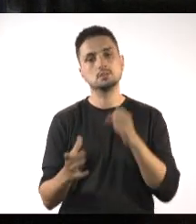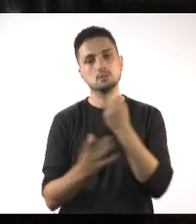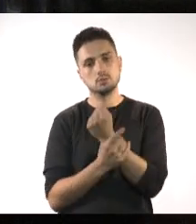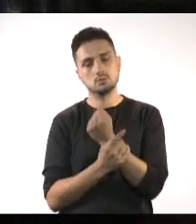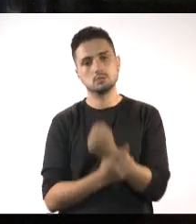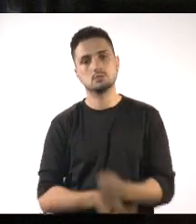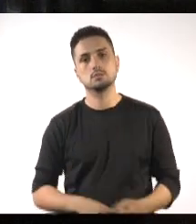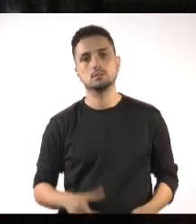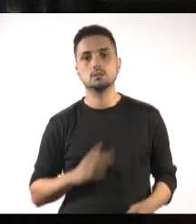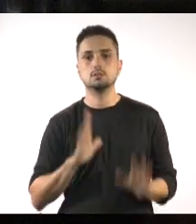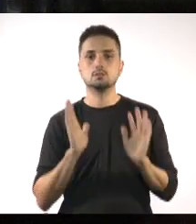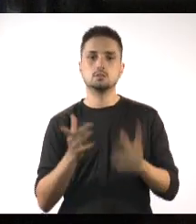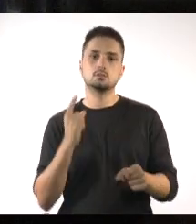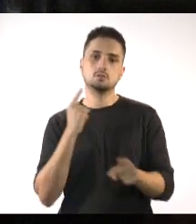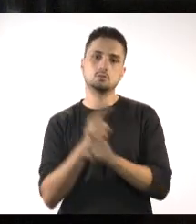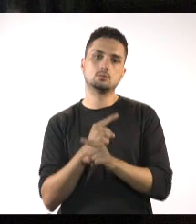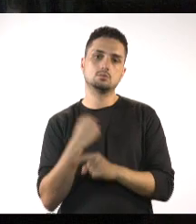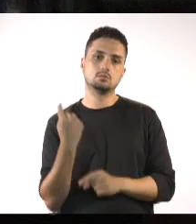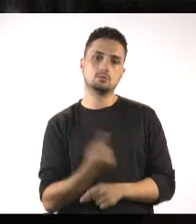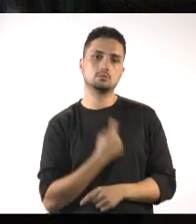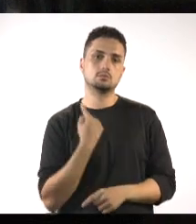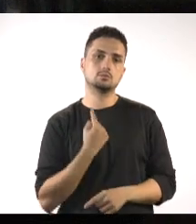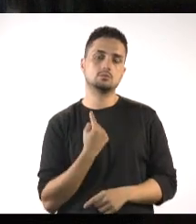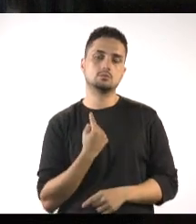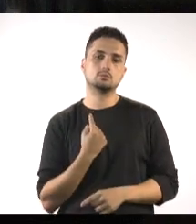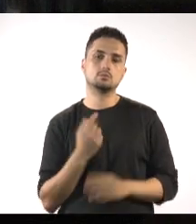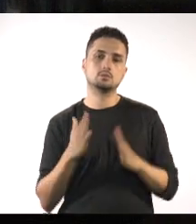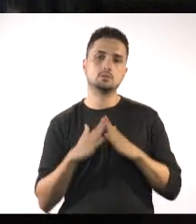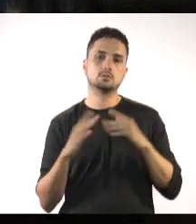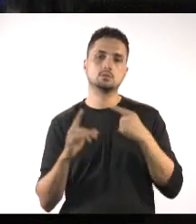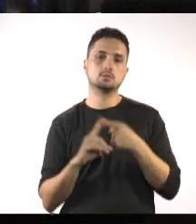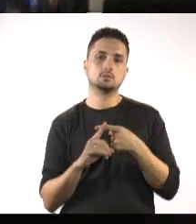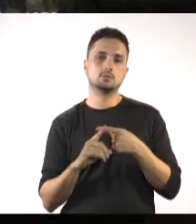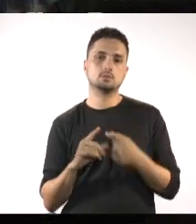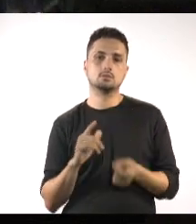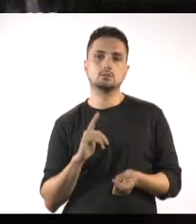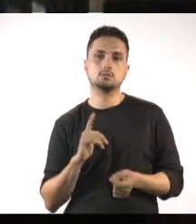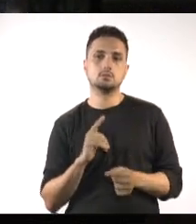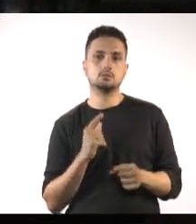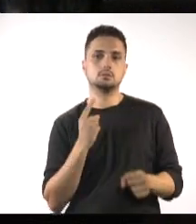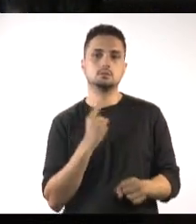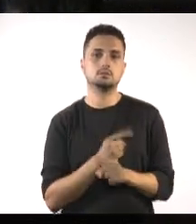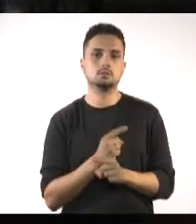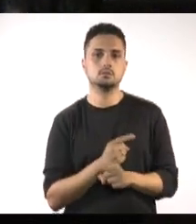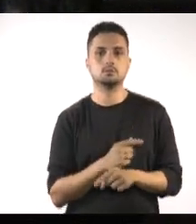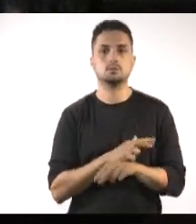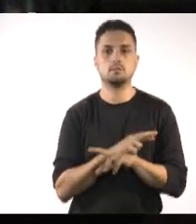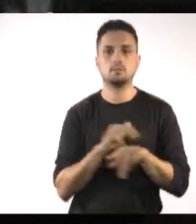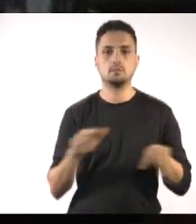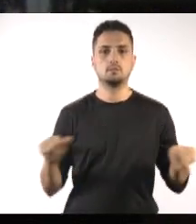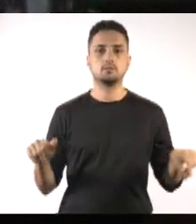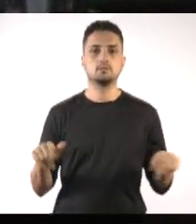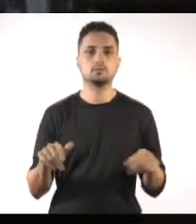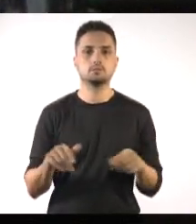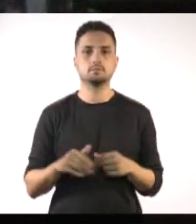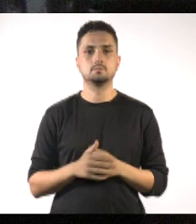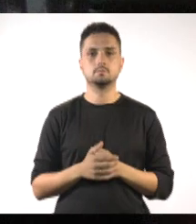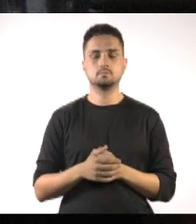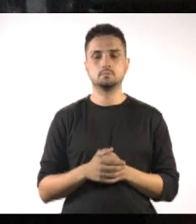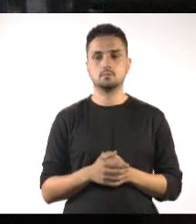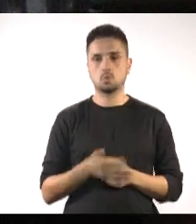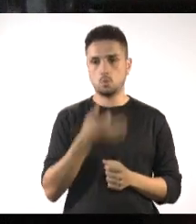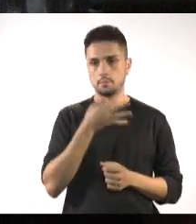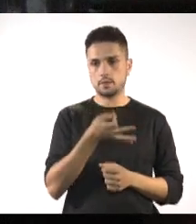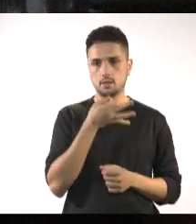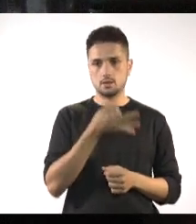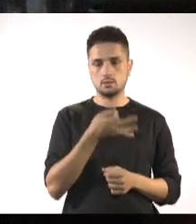já um encontro em nossa arquidiocese, né, onde encontramos os vários lados dando as suas opiniões,